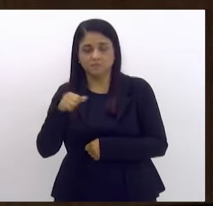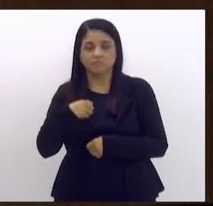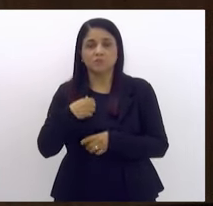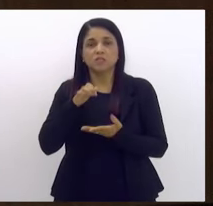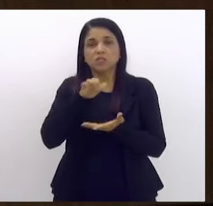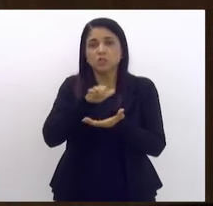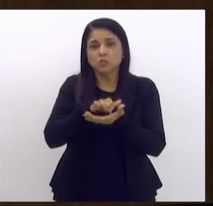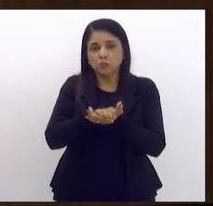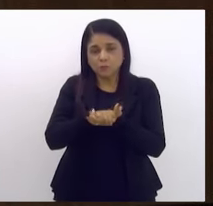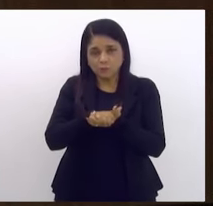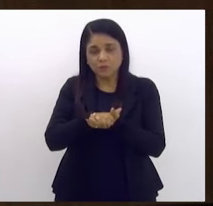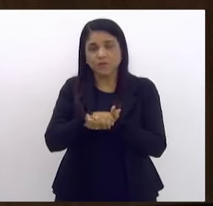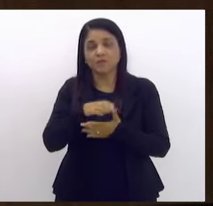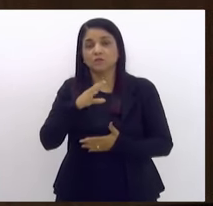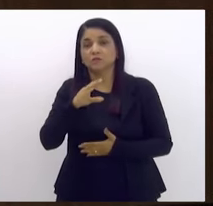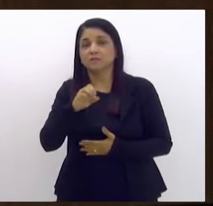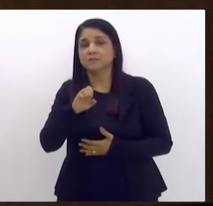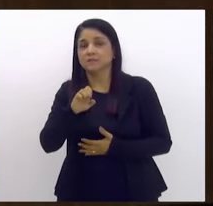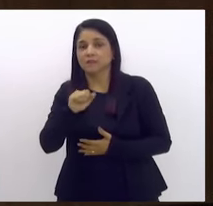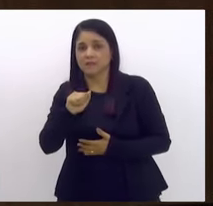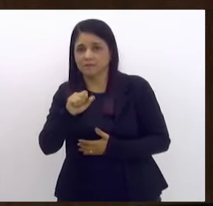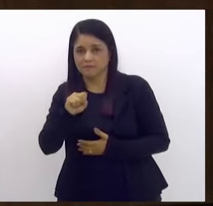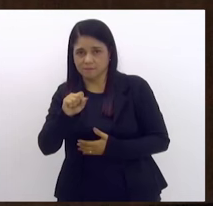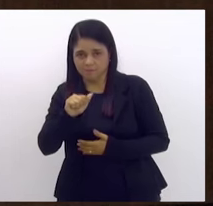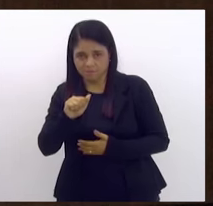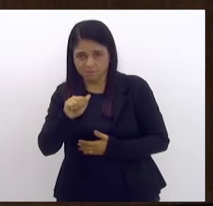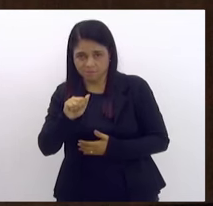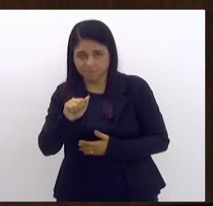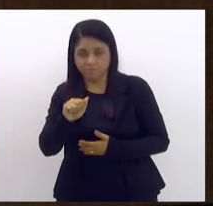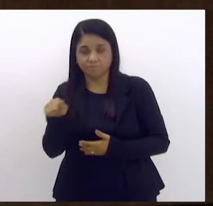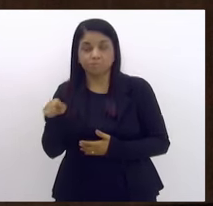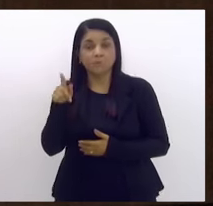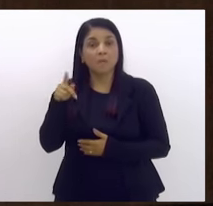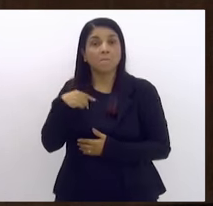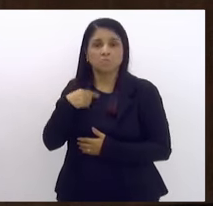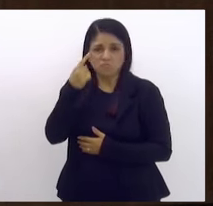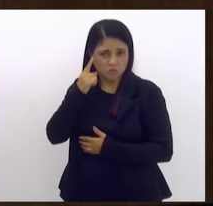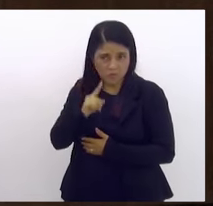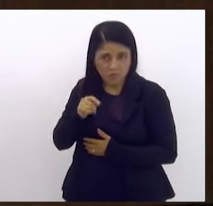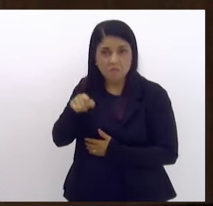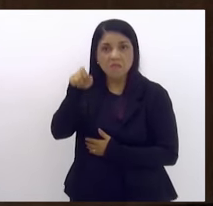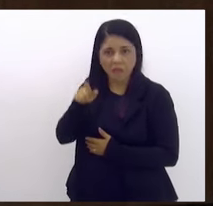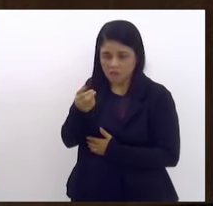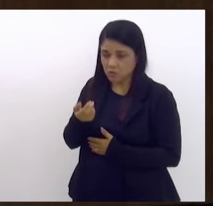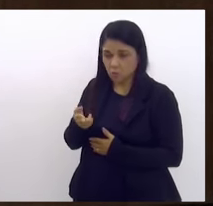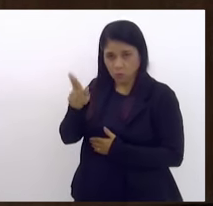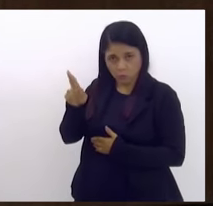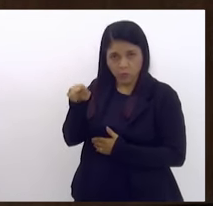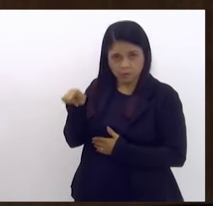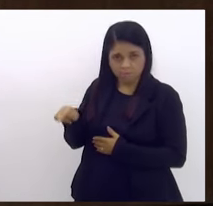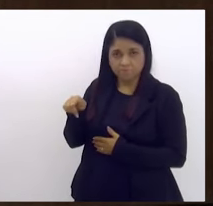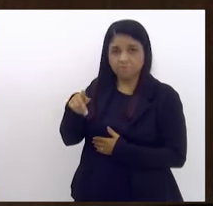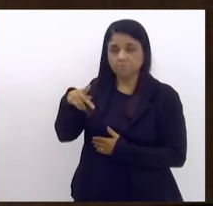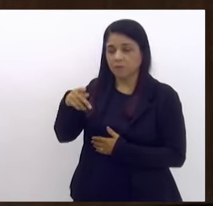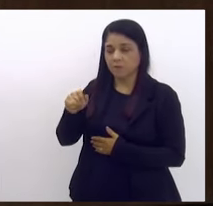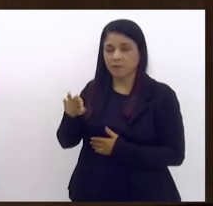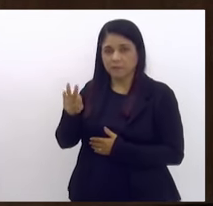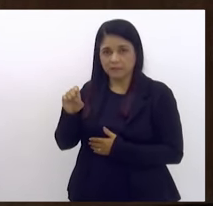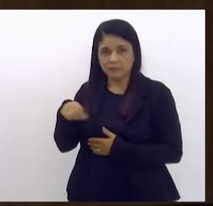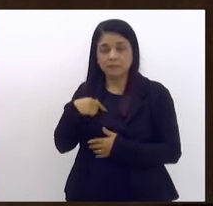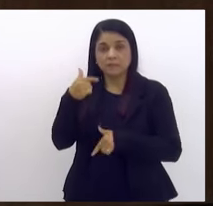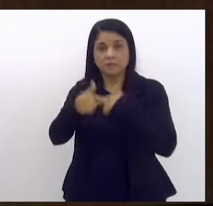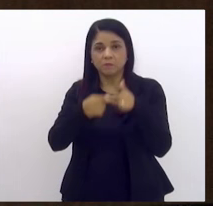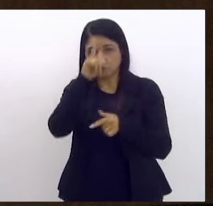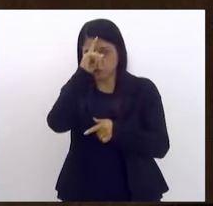favor. Para quem não sabe, Patrícia, doutora Patrícia, trabalha no Hospital Geral de